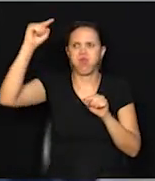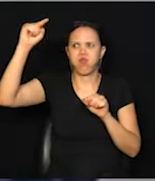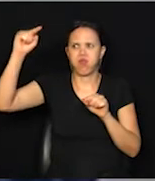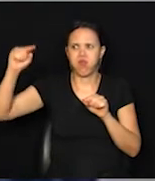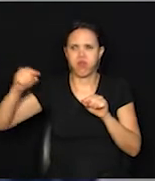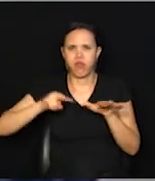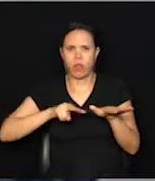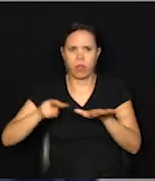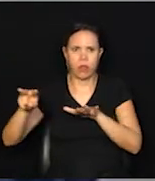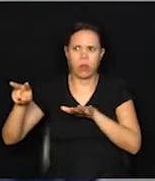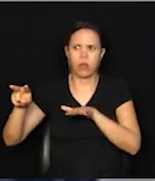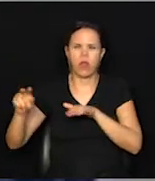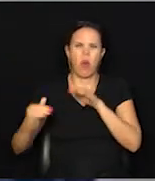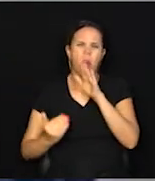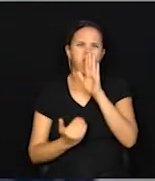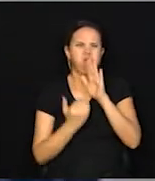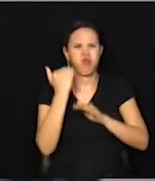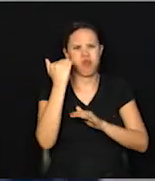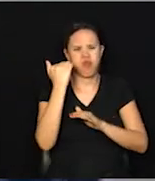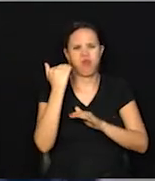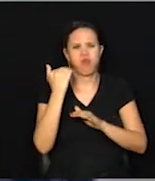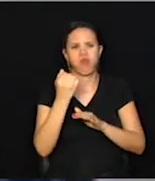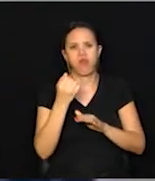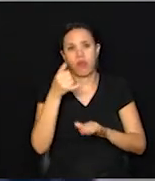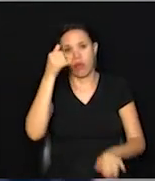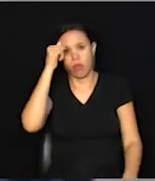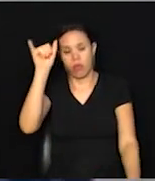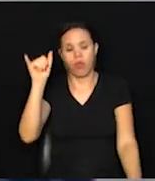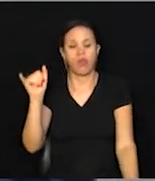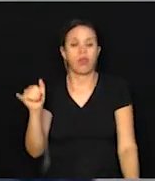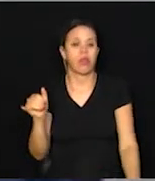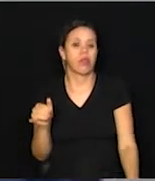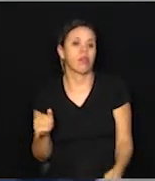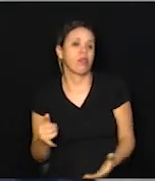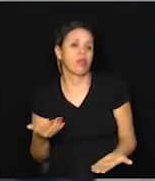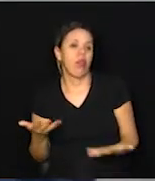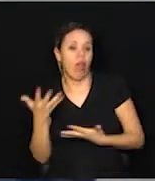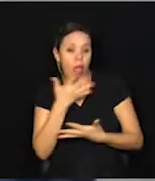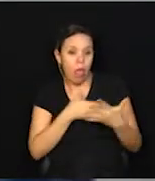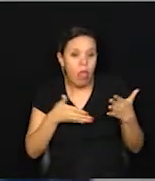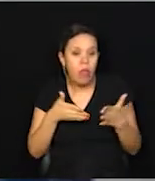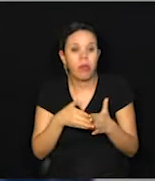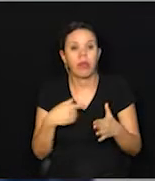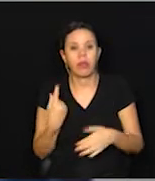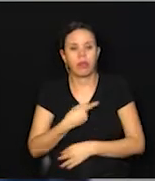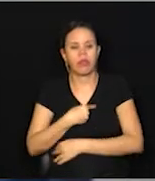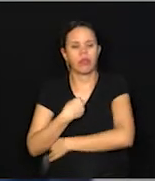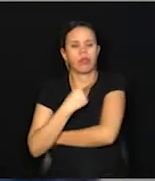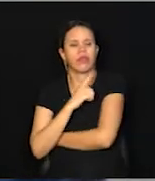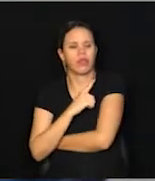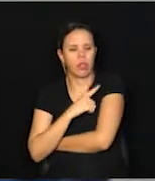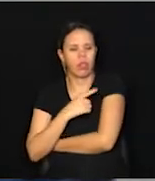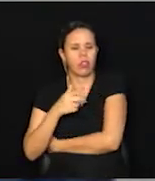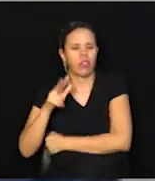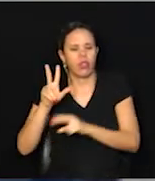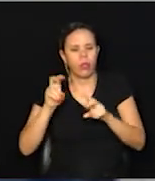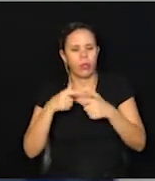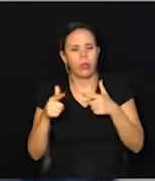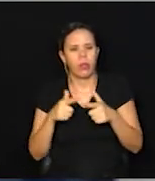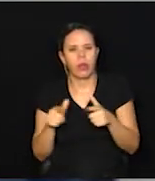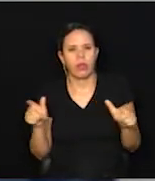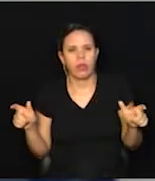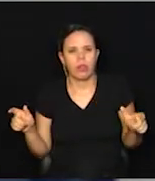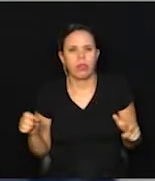qualquer perspectiva, qualquer prevenção, qualquer avaliação que tivéssemos prévia sobre a situação. E